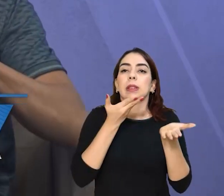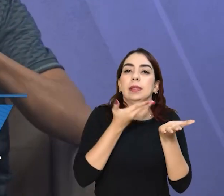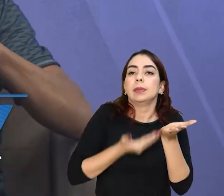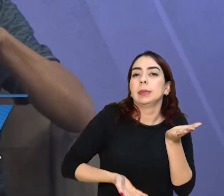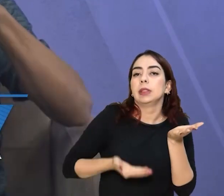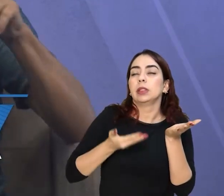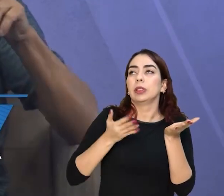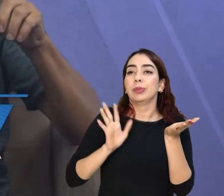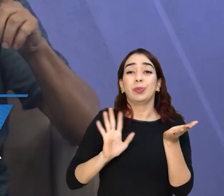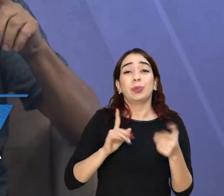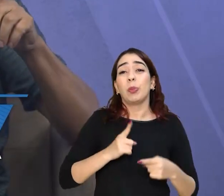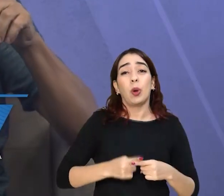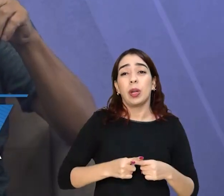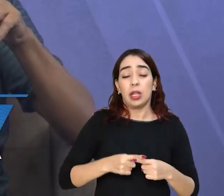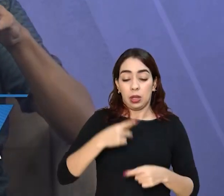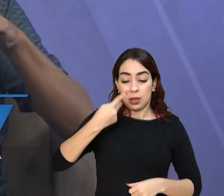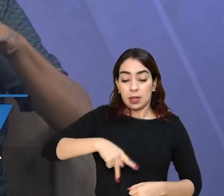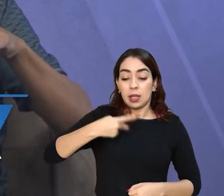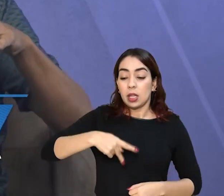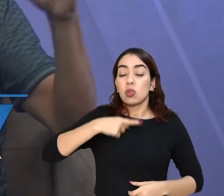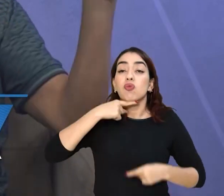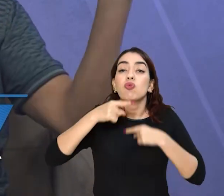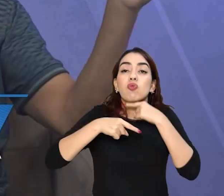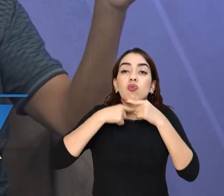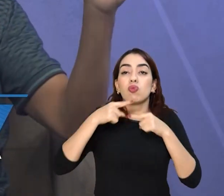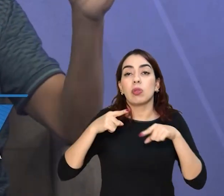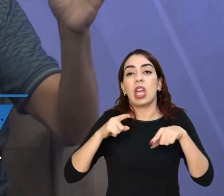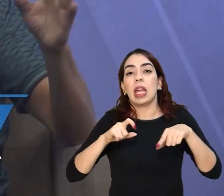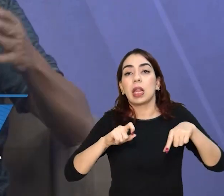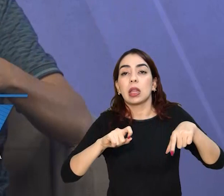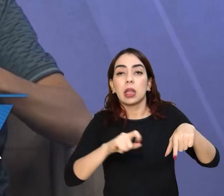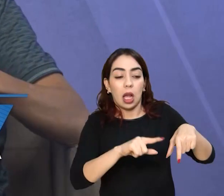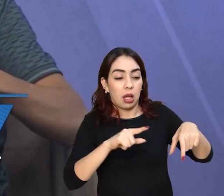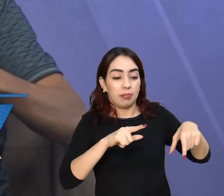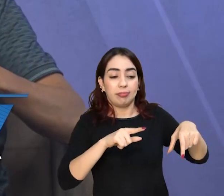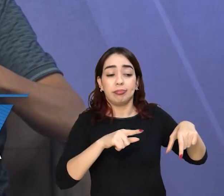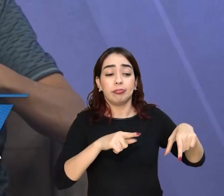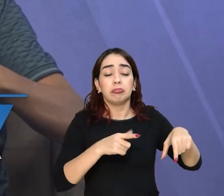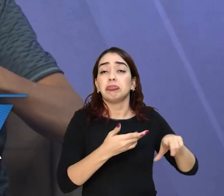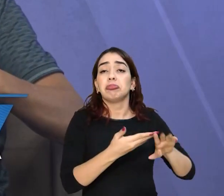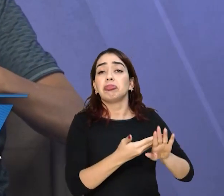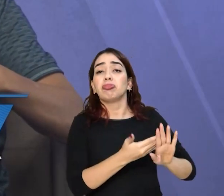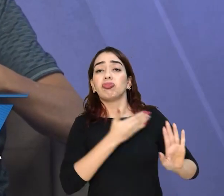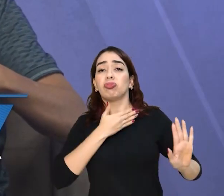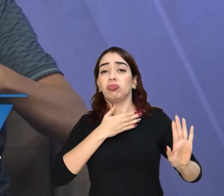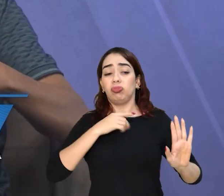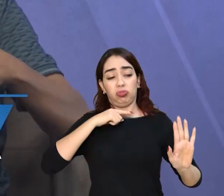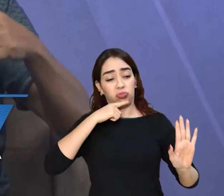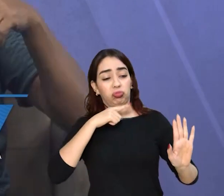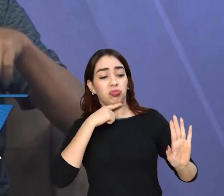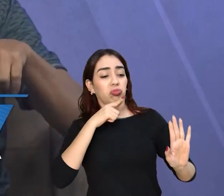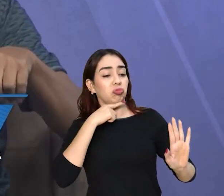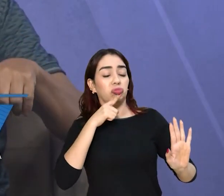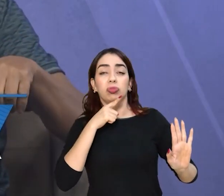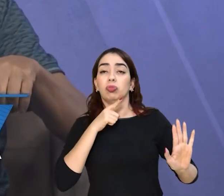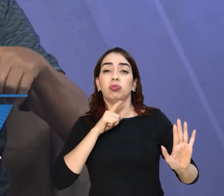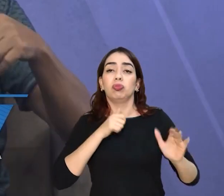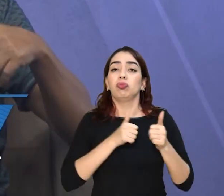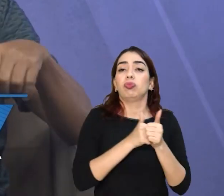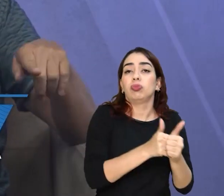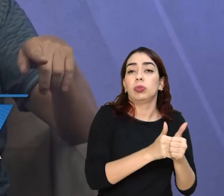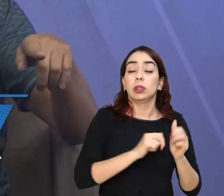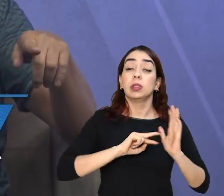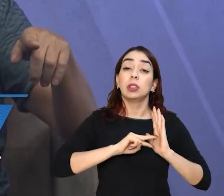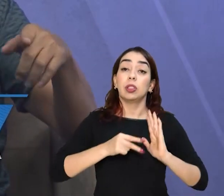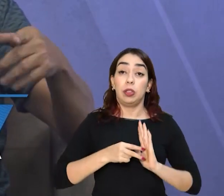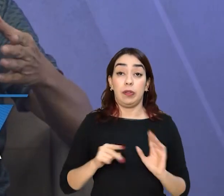cria tanto, não está criando tanto. Tirando alguns jogos que ele goleou, o Fortaleza tem tido muito domínio, mas não tem sido efetivo. Ou